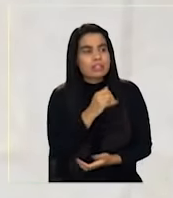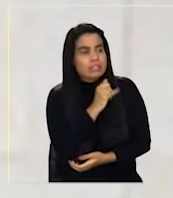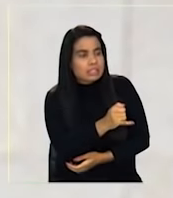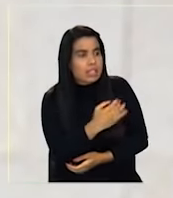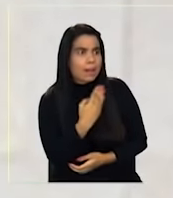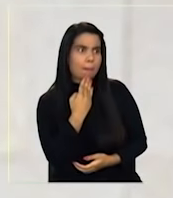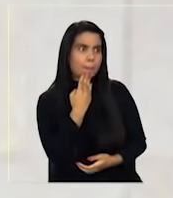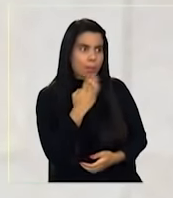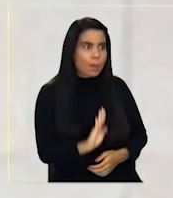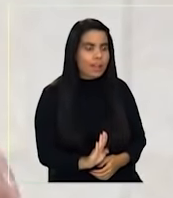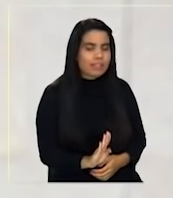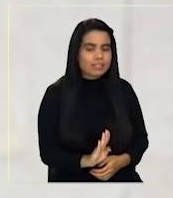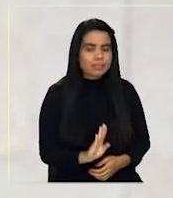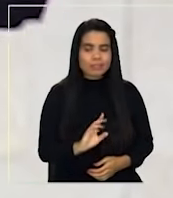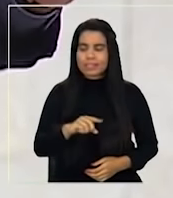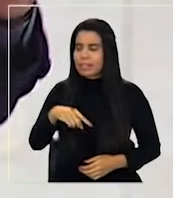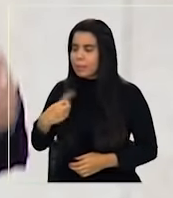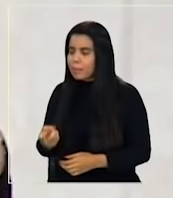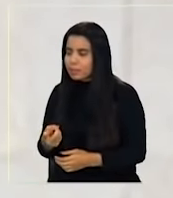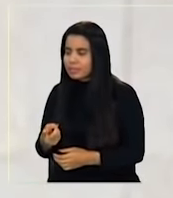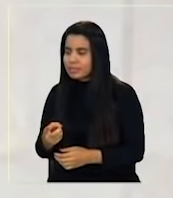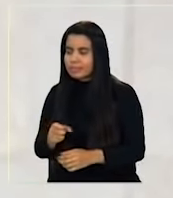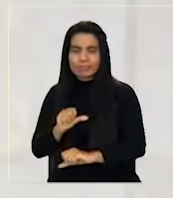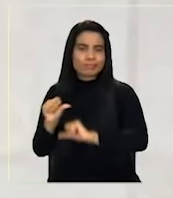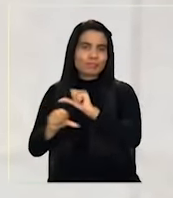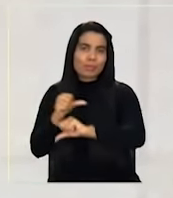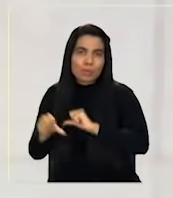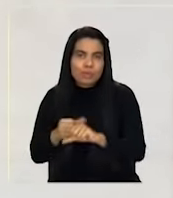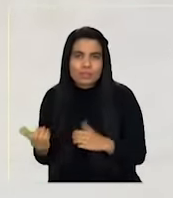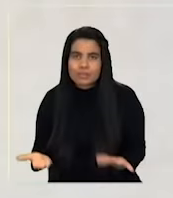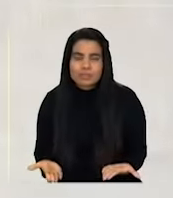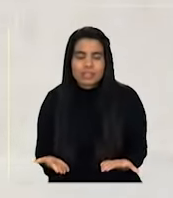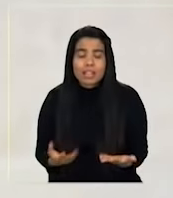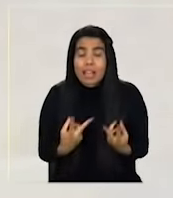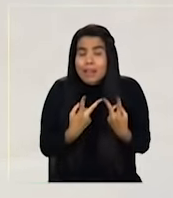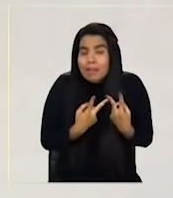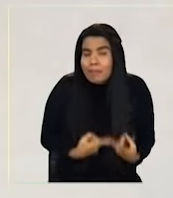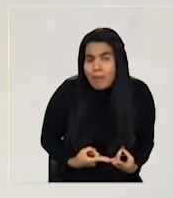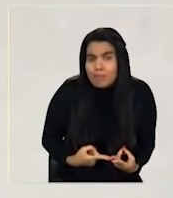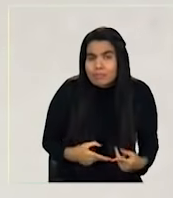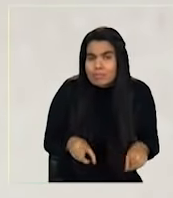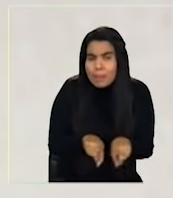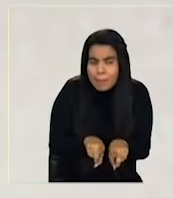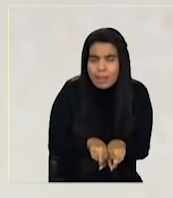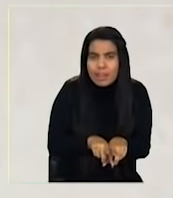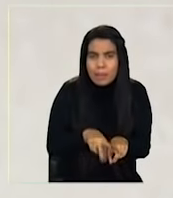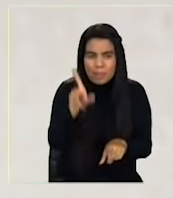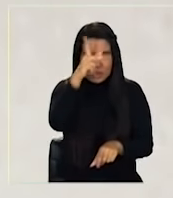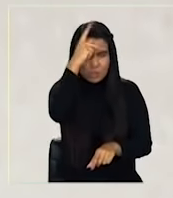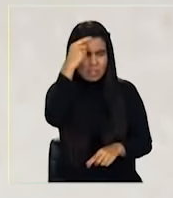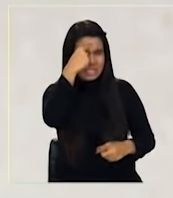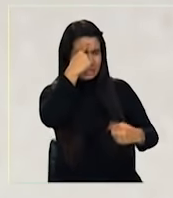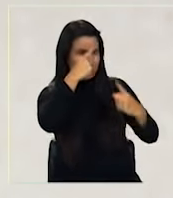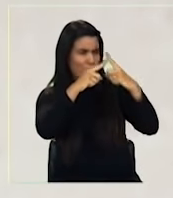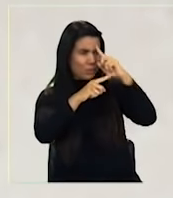cumpre, diz que é, mas depois não é muito, assim como o homem passa dúvida,